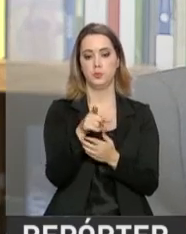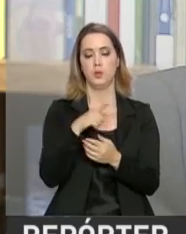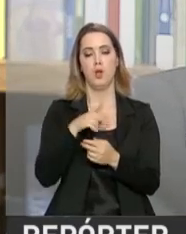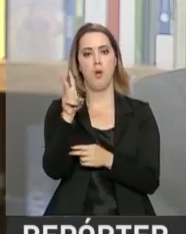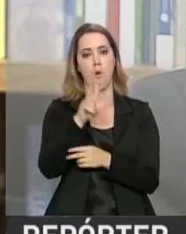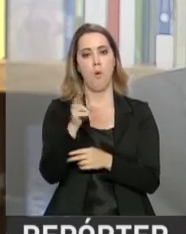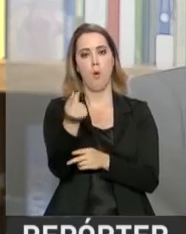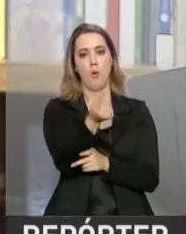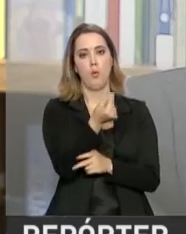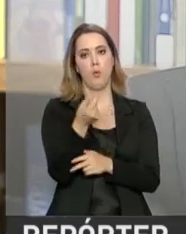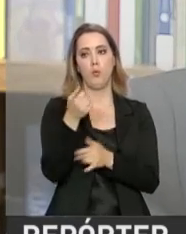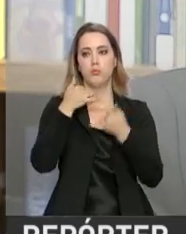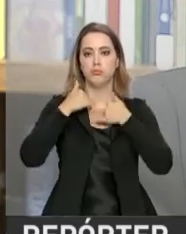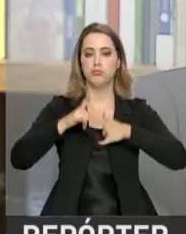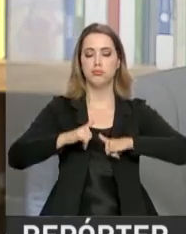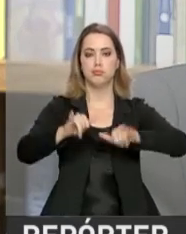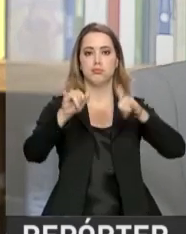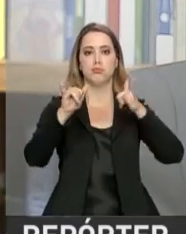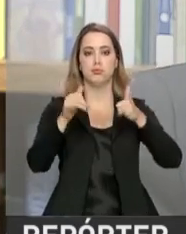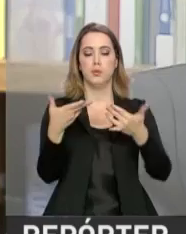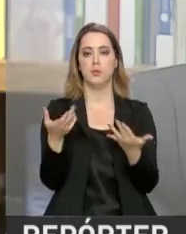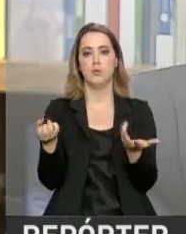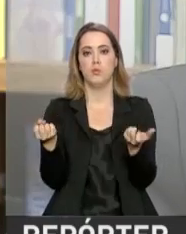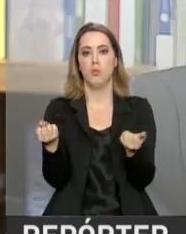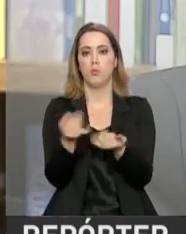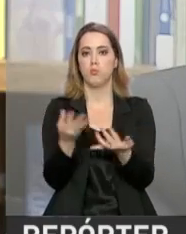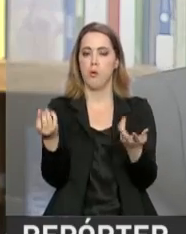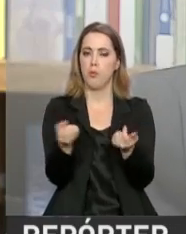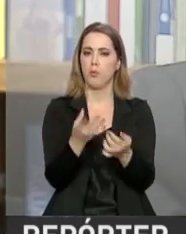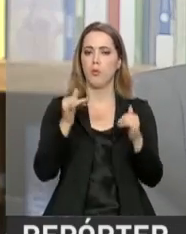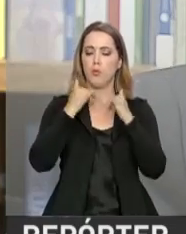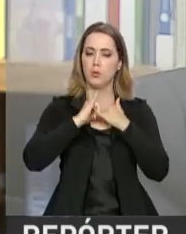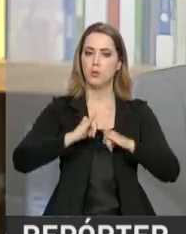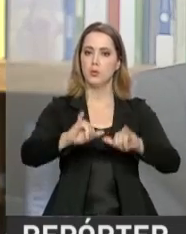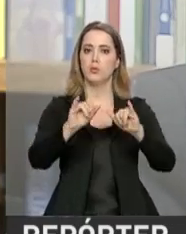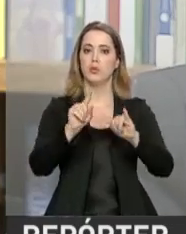valor de energia, quantidade de energia, ela, a cada ano ela aumenta.